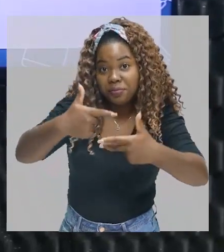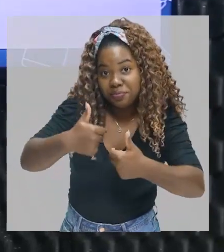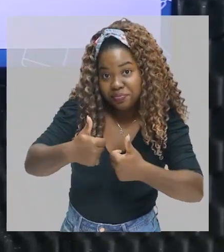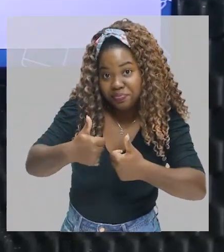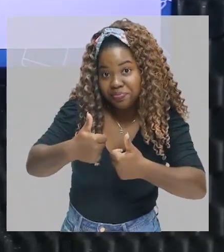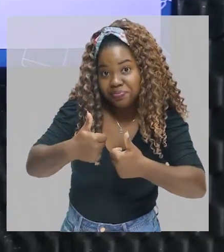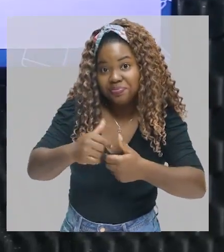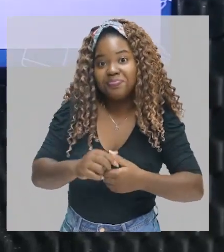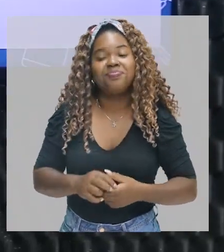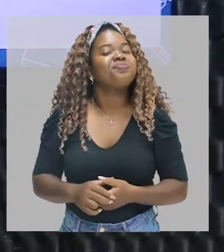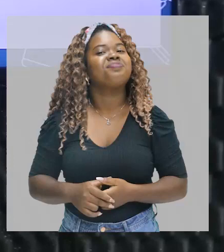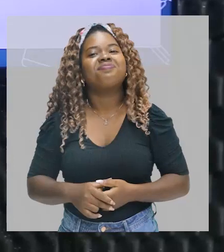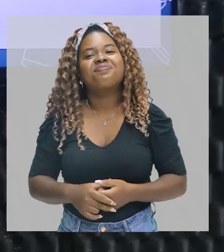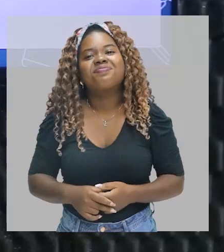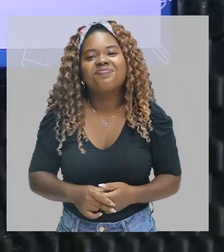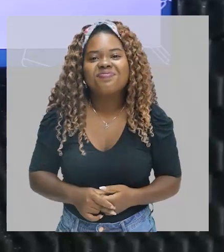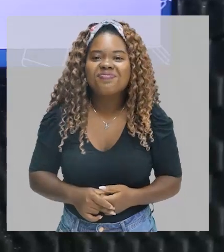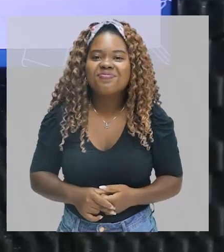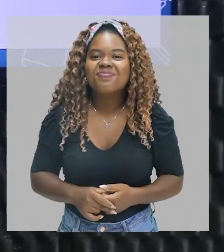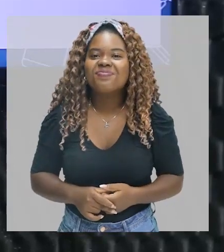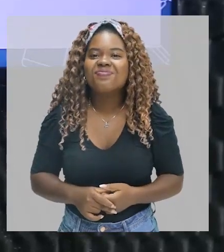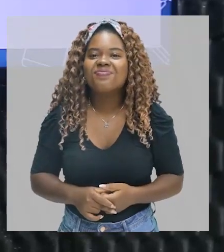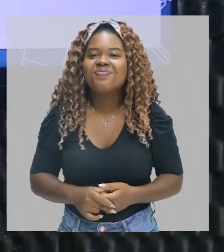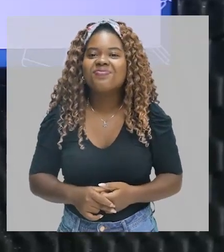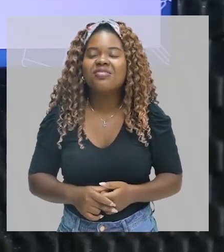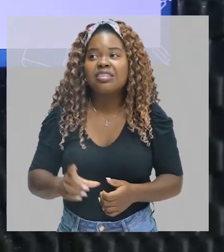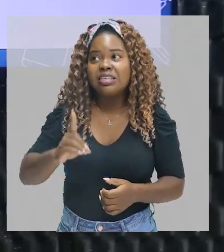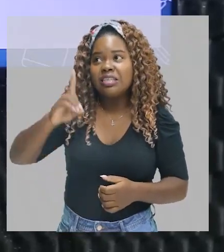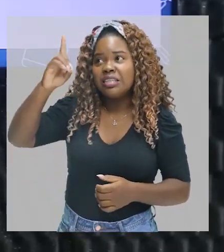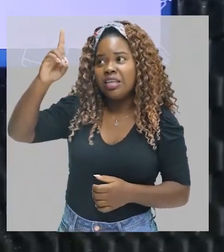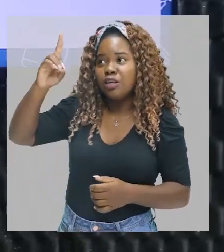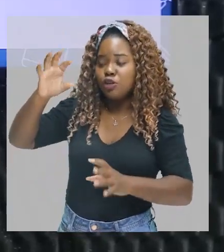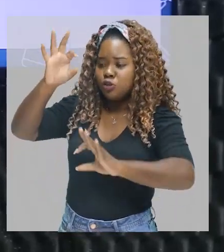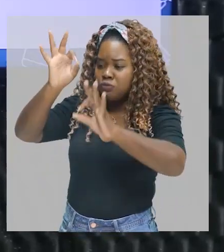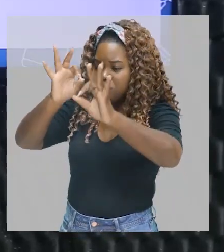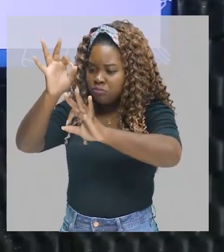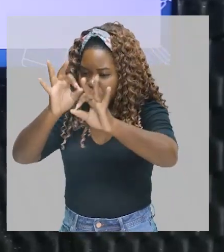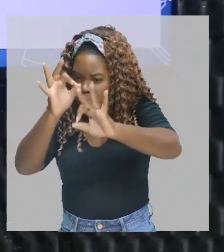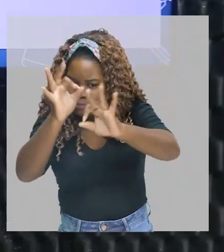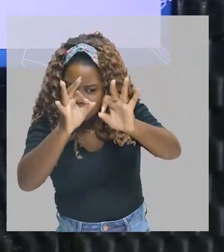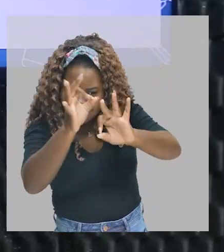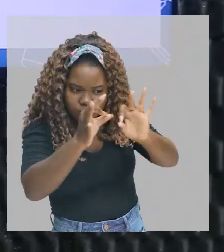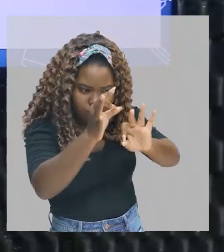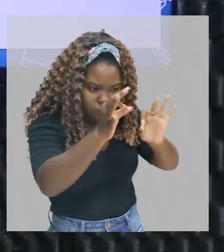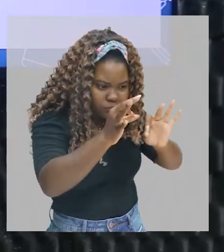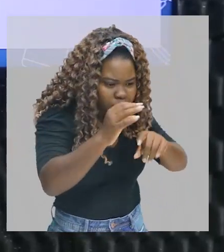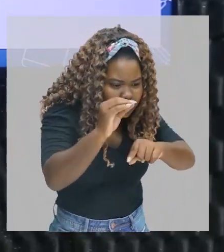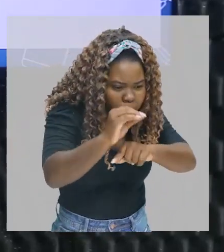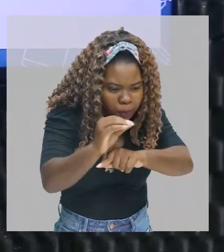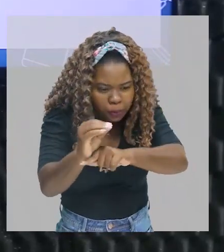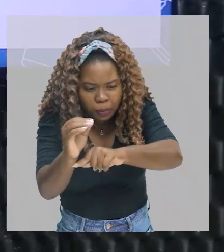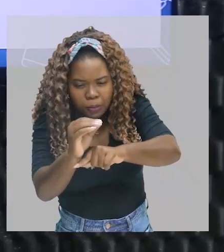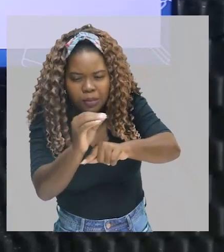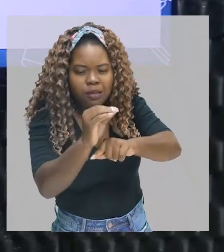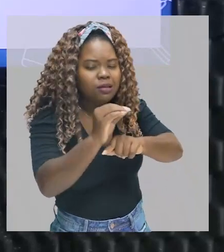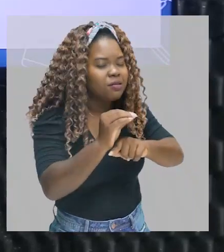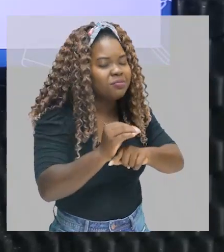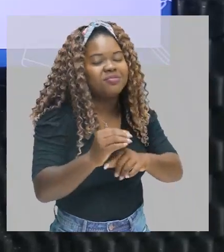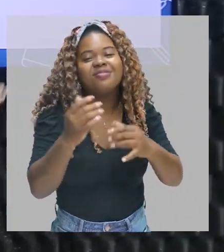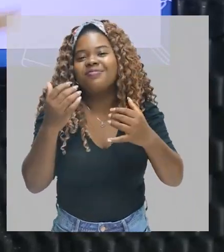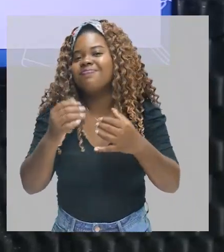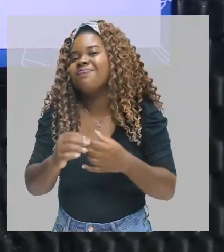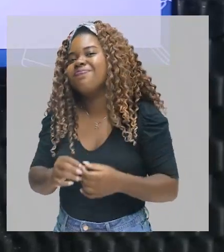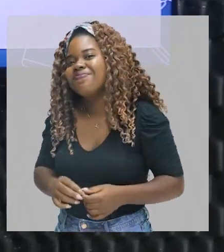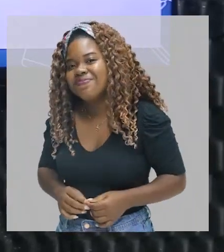maravilhosas, né? É a obra de arte que Deus fez com muito, com muito zelo. Eu tô brincando,